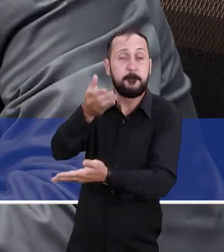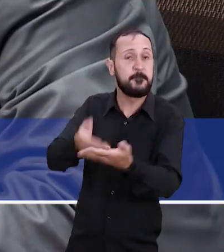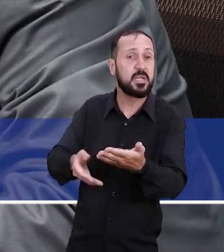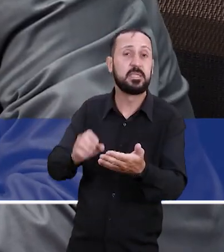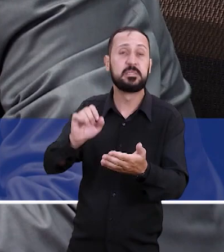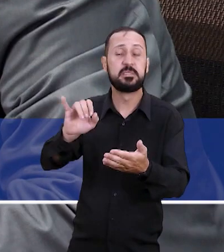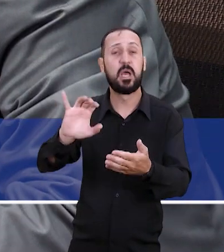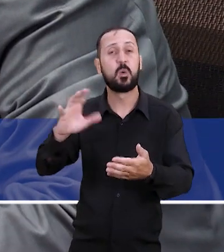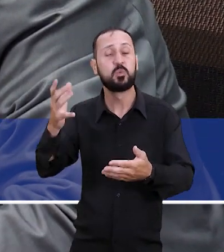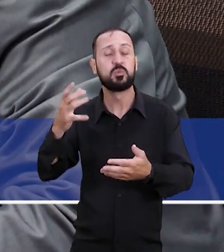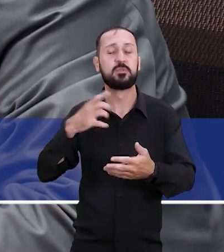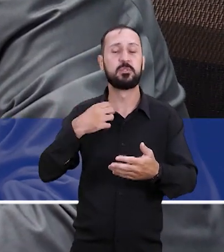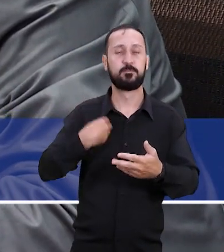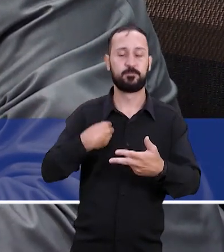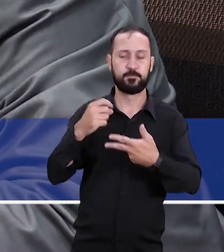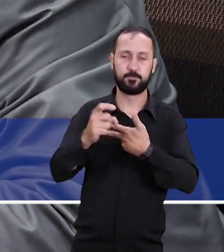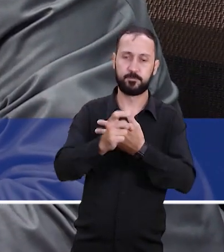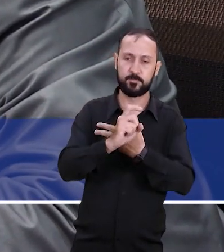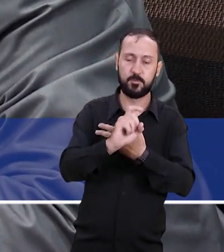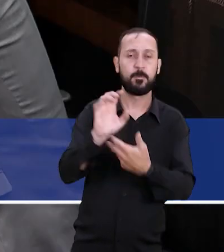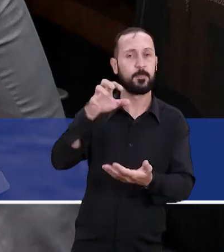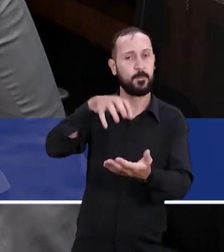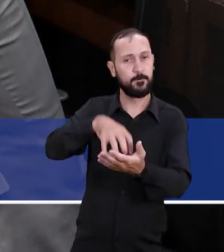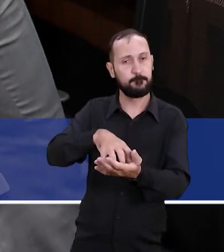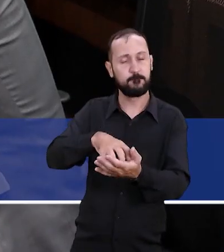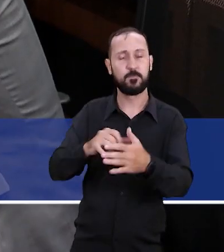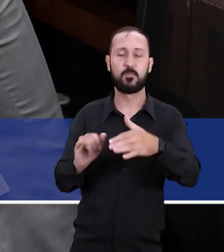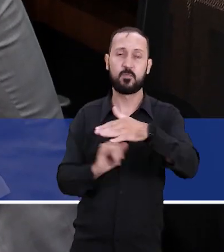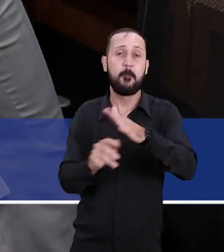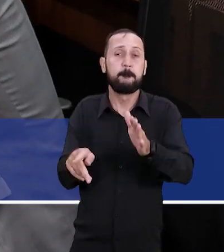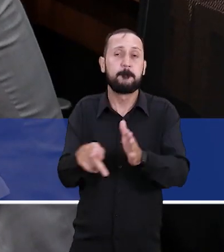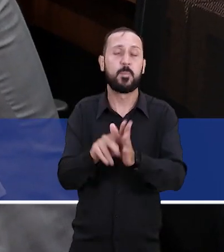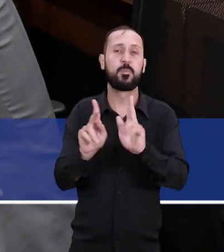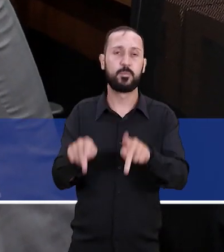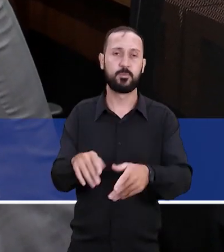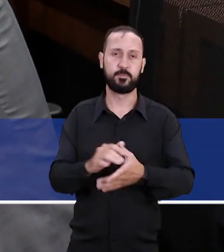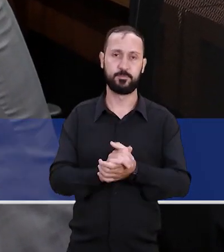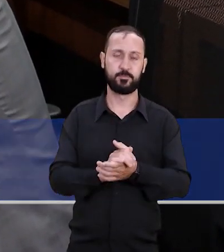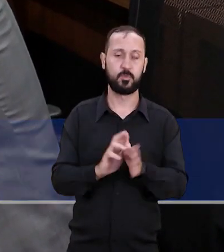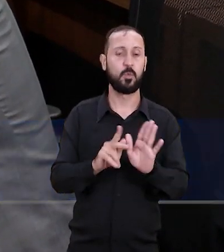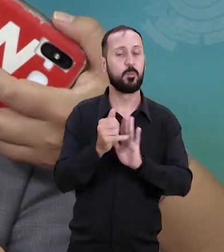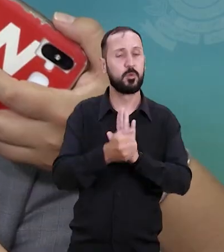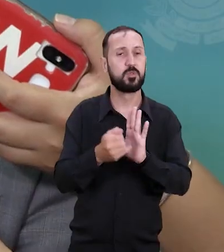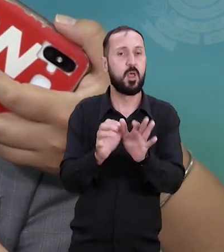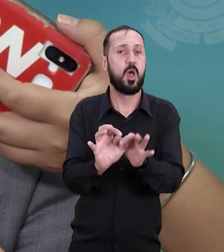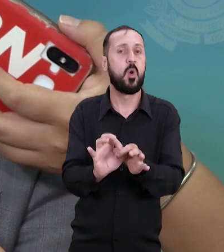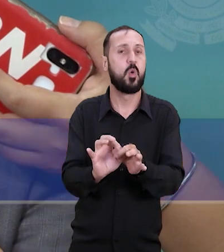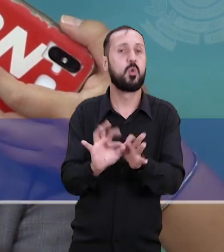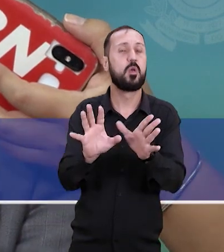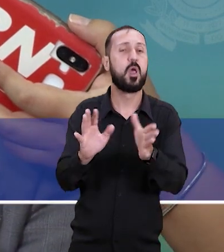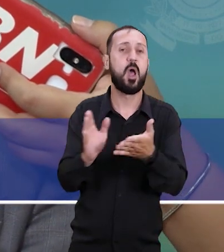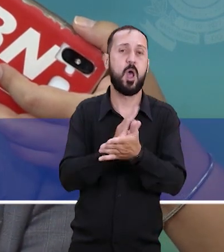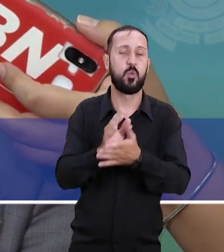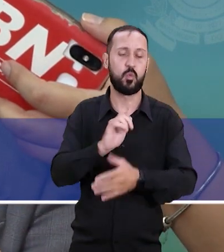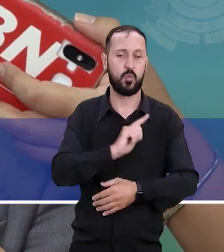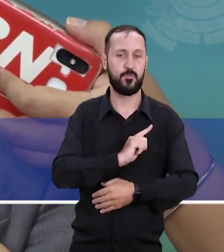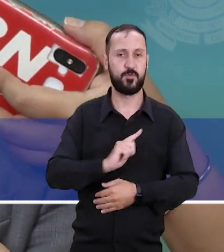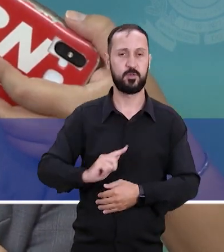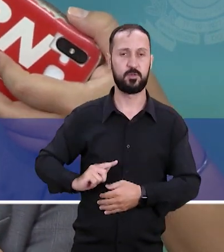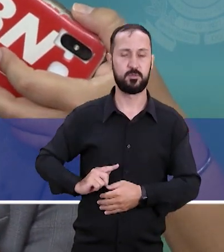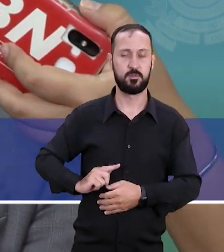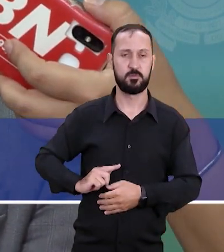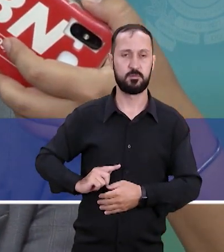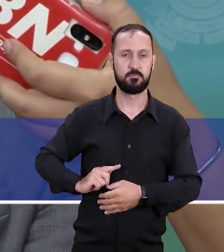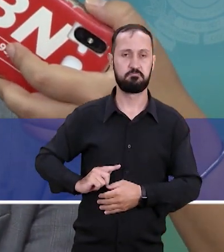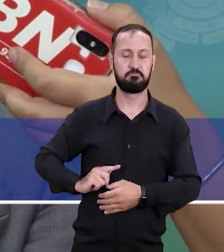dos Funcionários Civis do Poder Executivo, das autarquias e das fundações públicas. O projeto ele autoriza